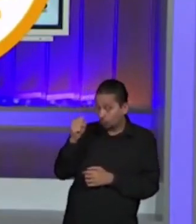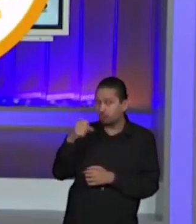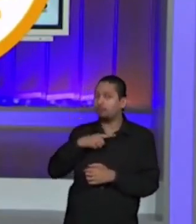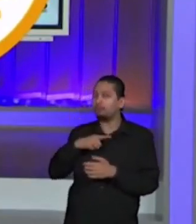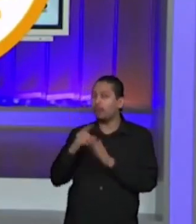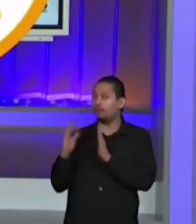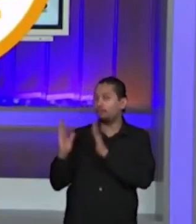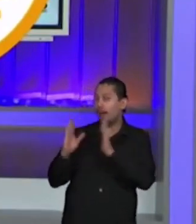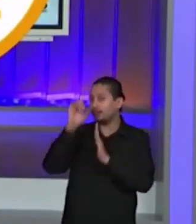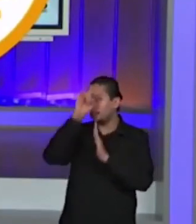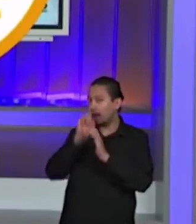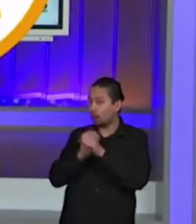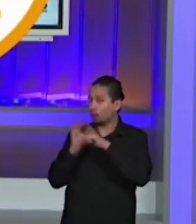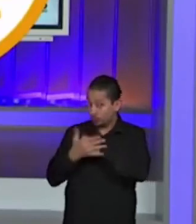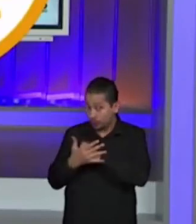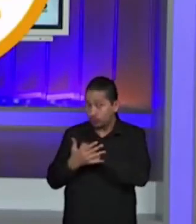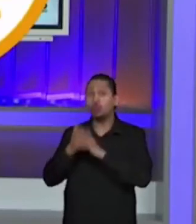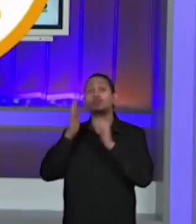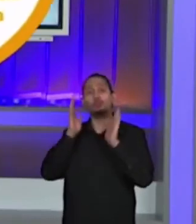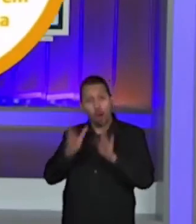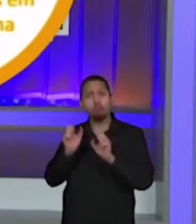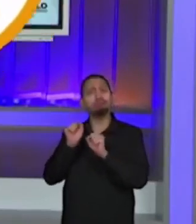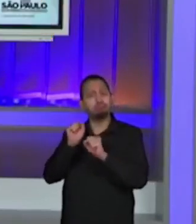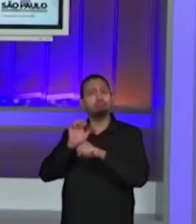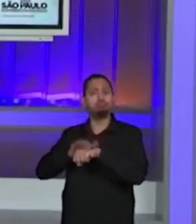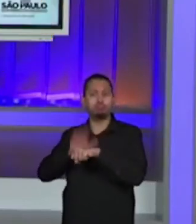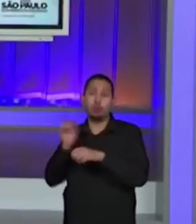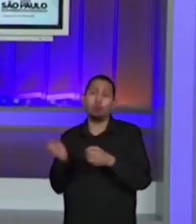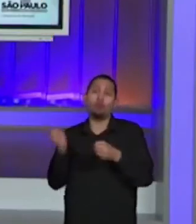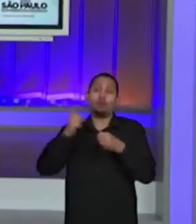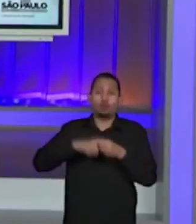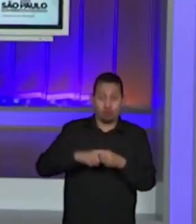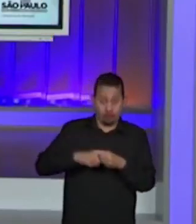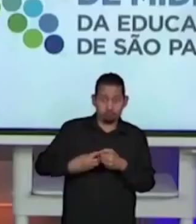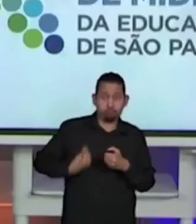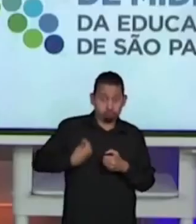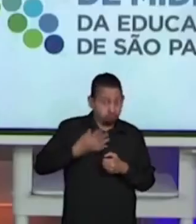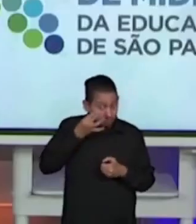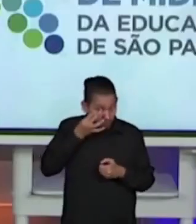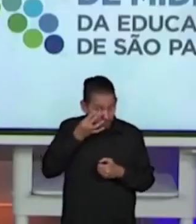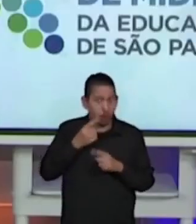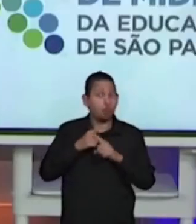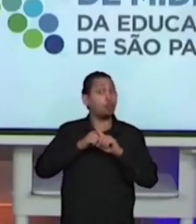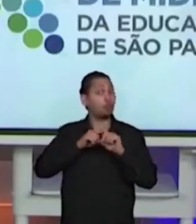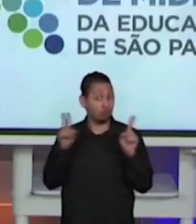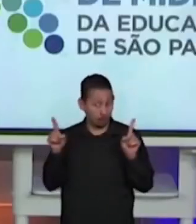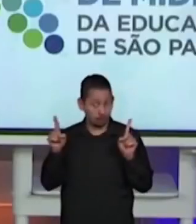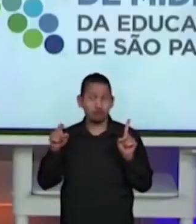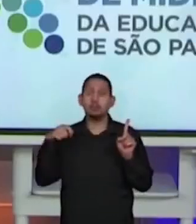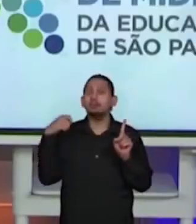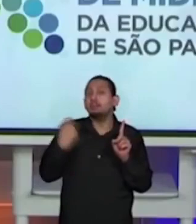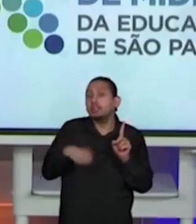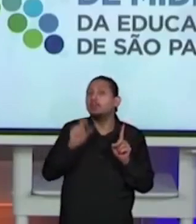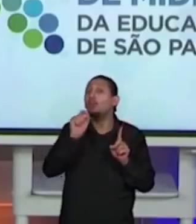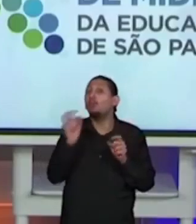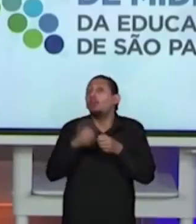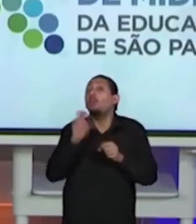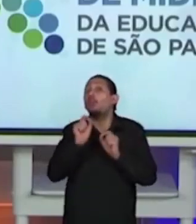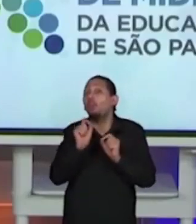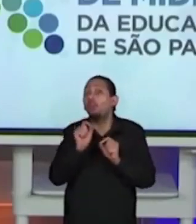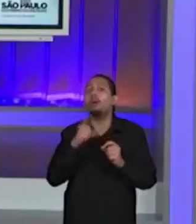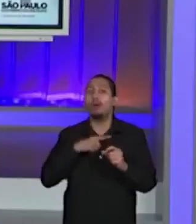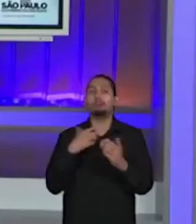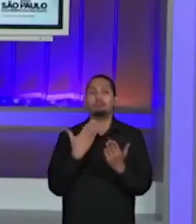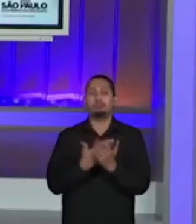fase amarela já tiveram a opção de retomar as atividades presenciais, mas só com a recuperação e o reforço